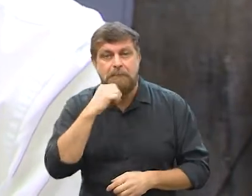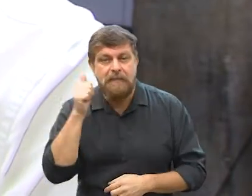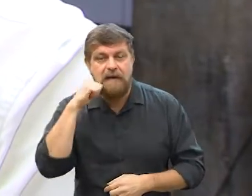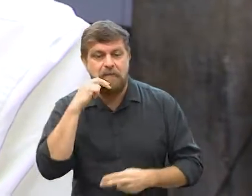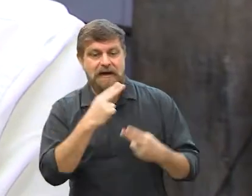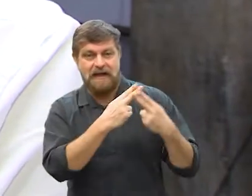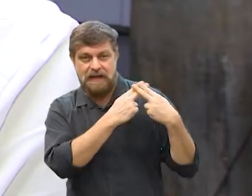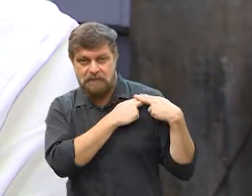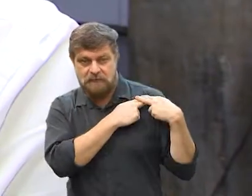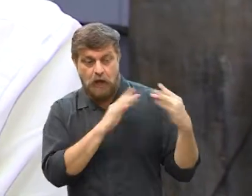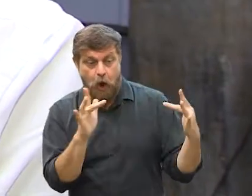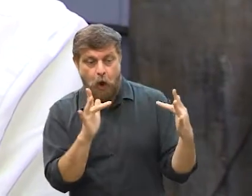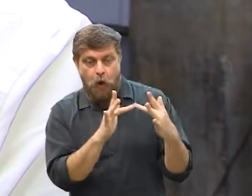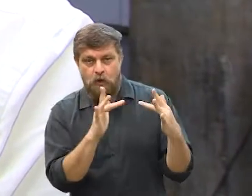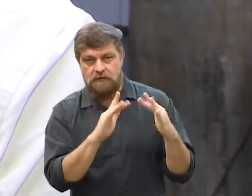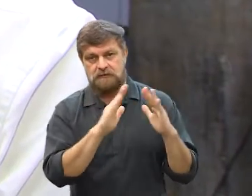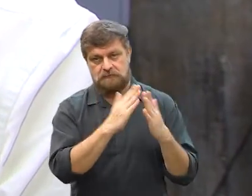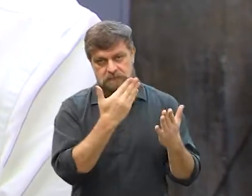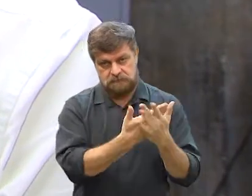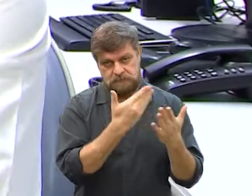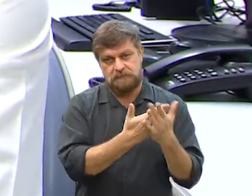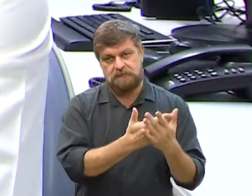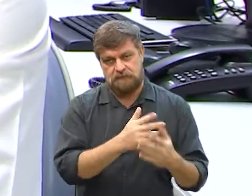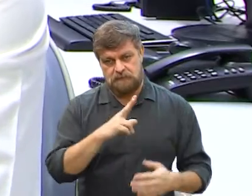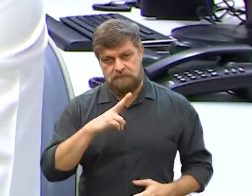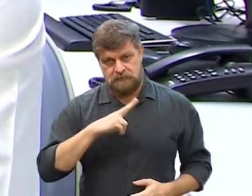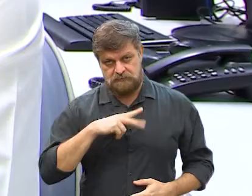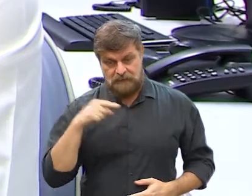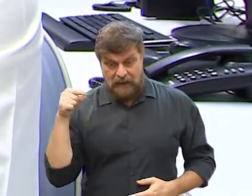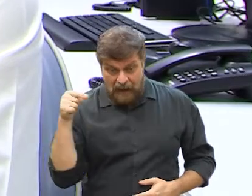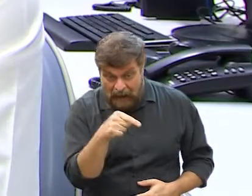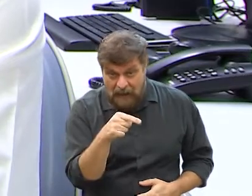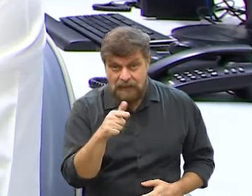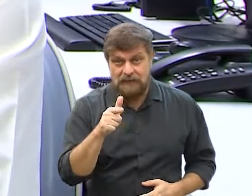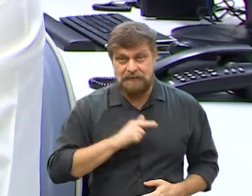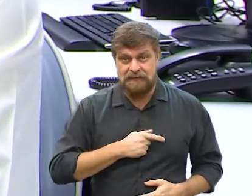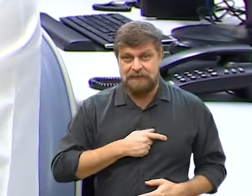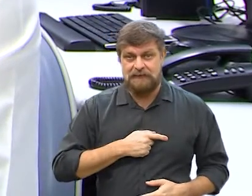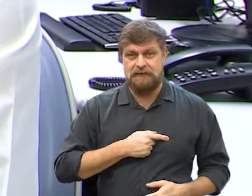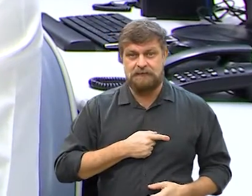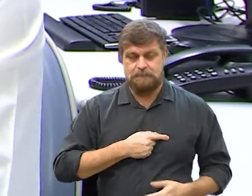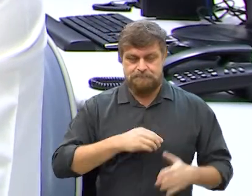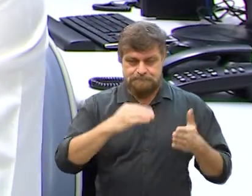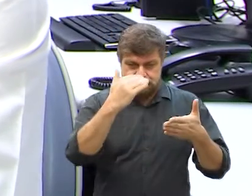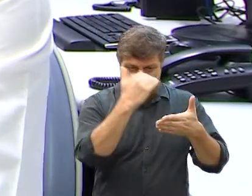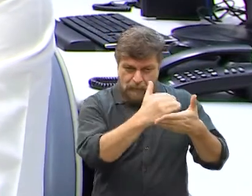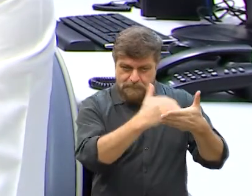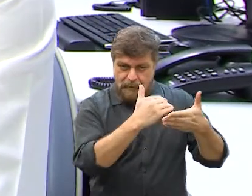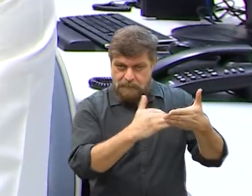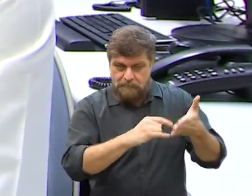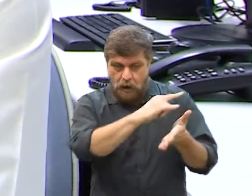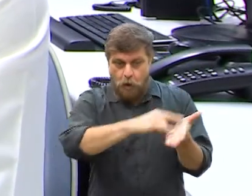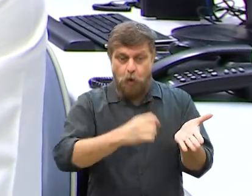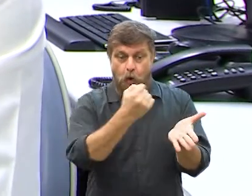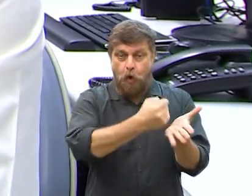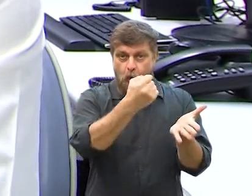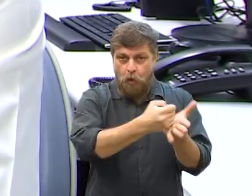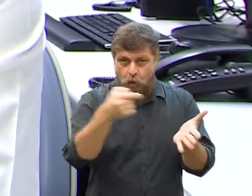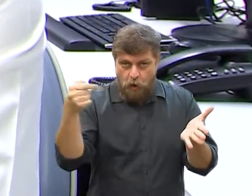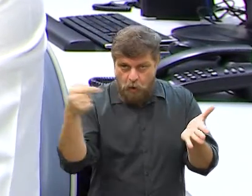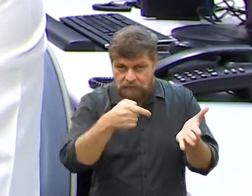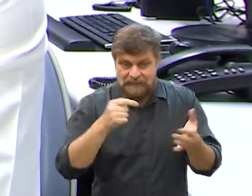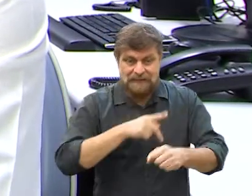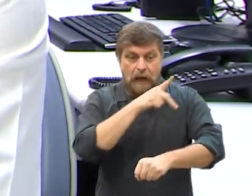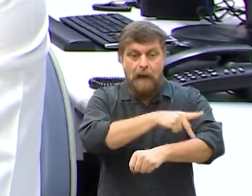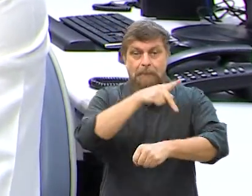responsáveis façam contato com a instituição de ensino. A escola, ela tem que cumprir a parte contratual no que se refere ao